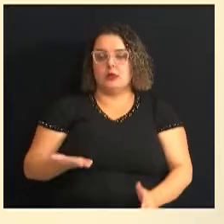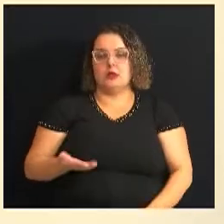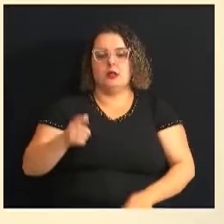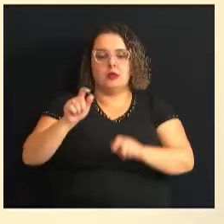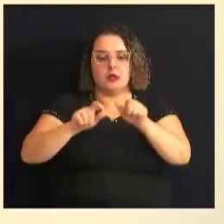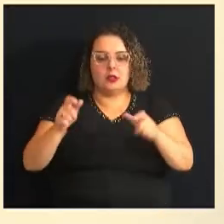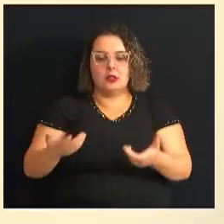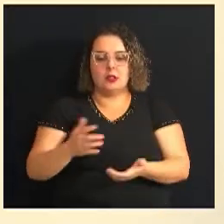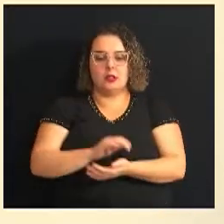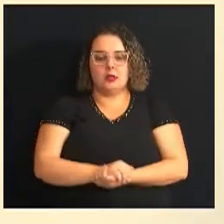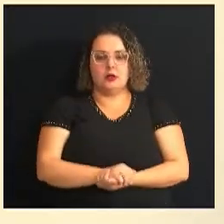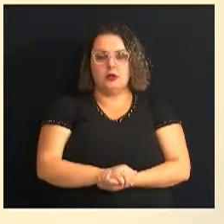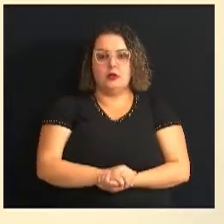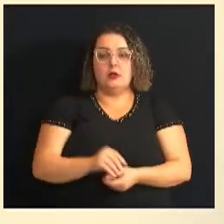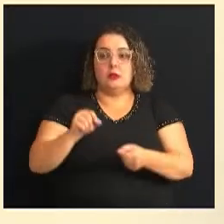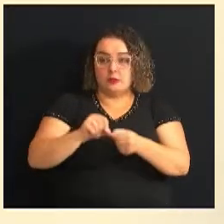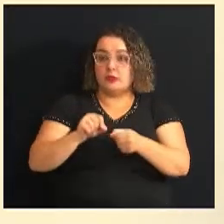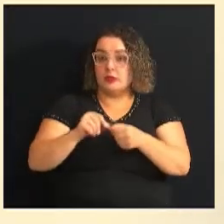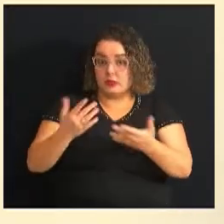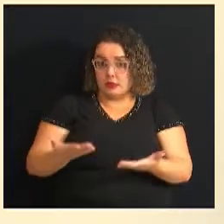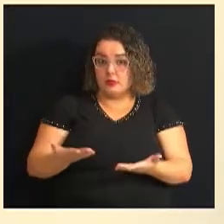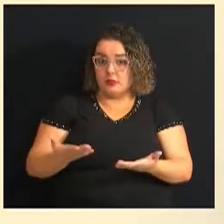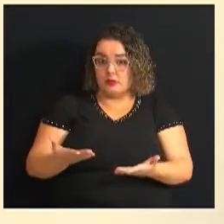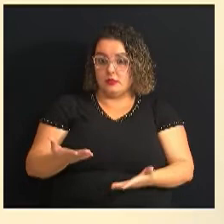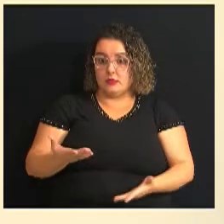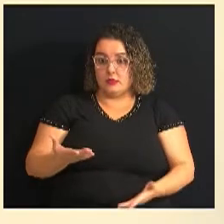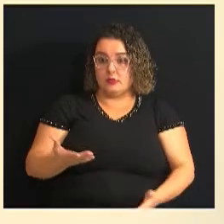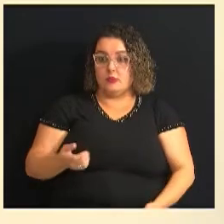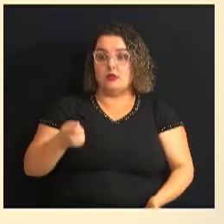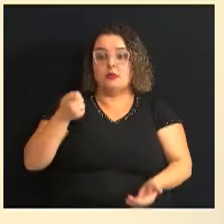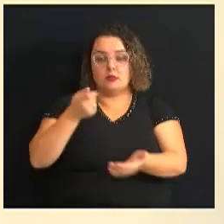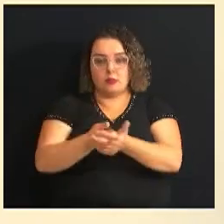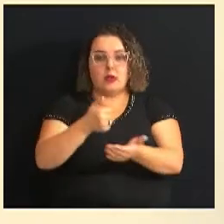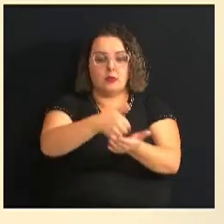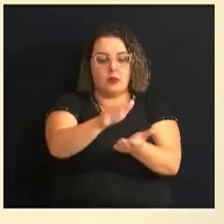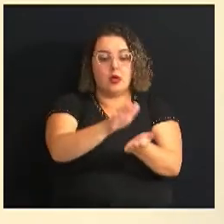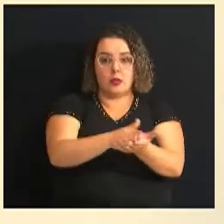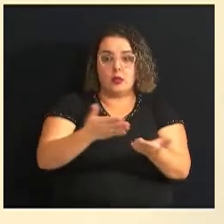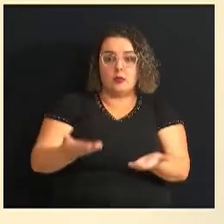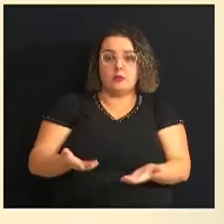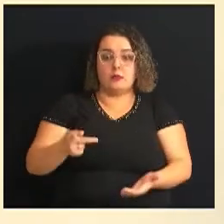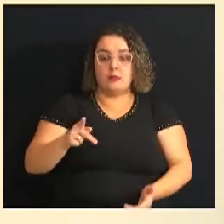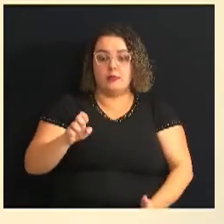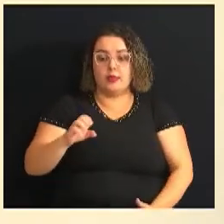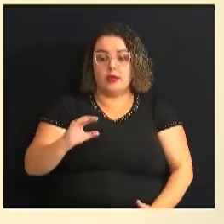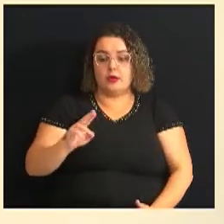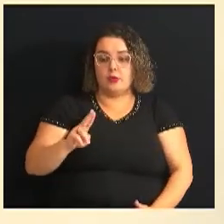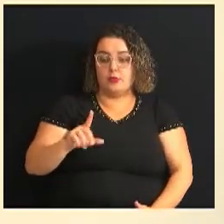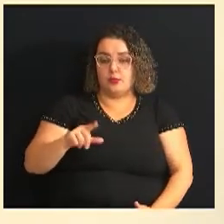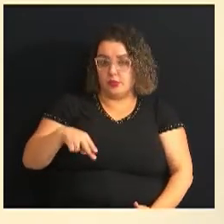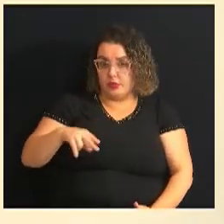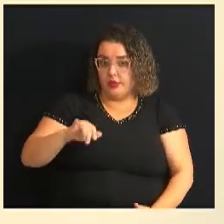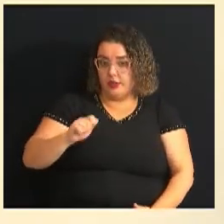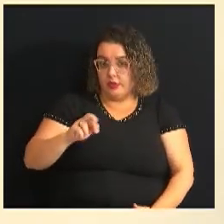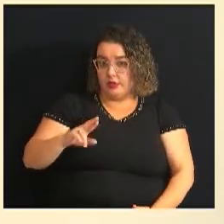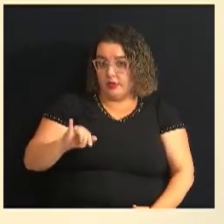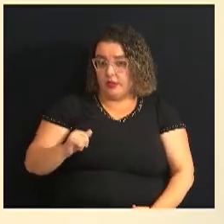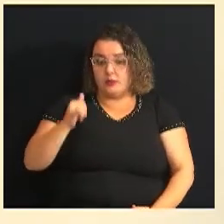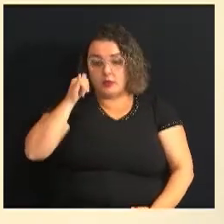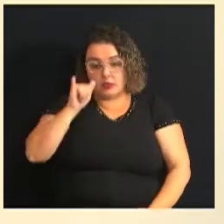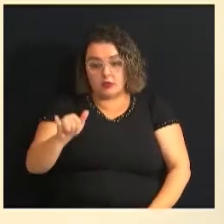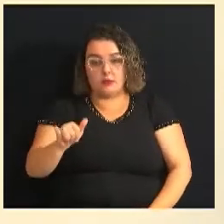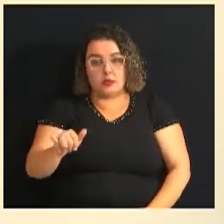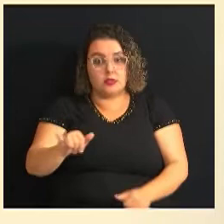acaso fizerem isso, eles vão ter um pagamento de multa, uma multa pecuniária, para que evite isso seja divulgado.